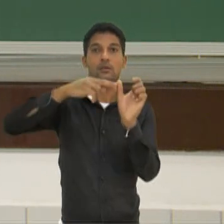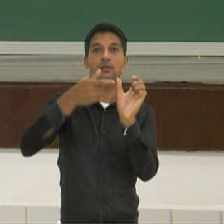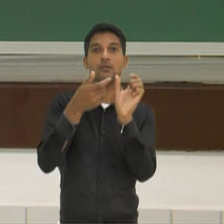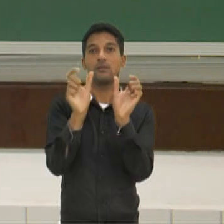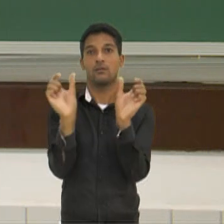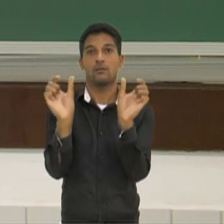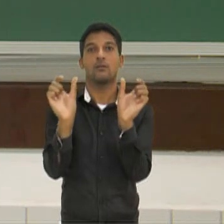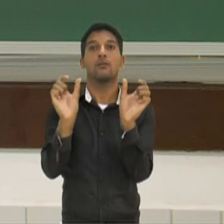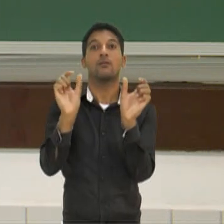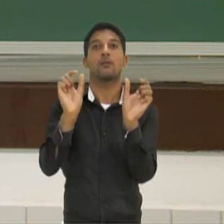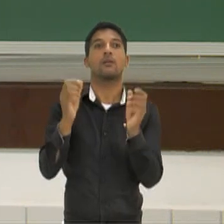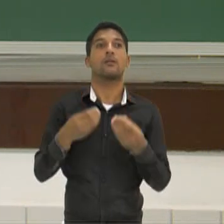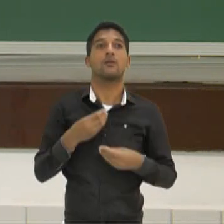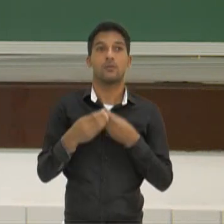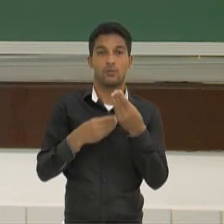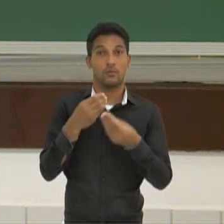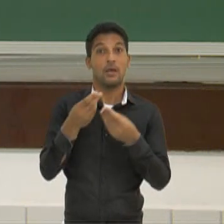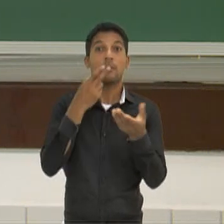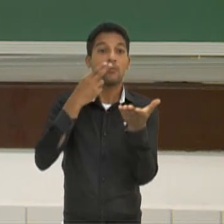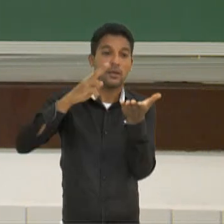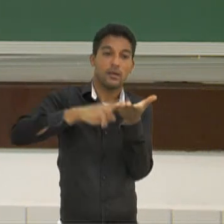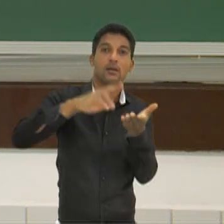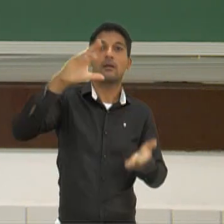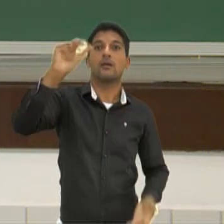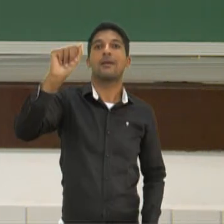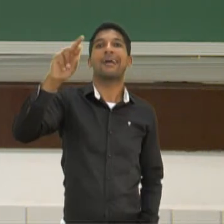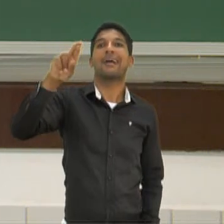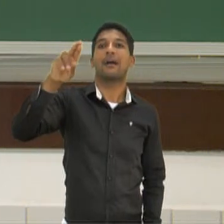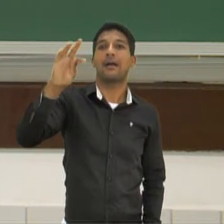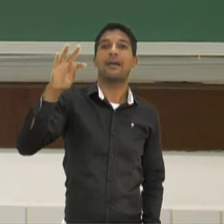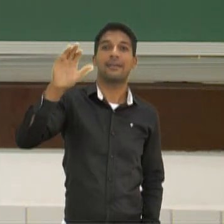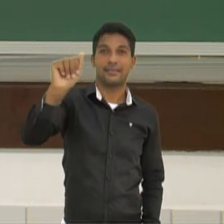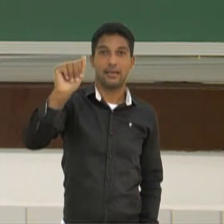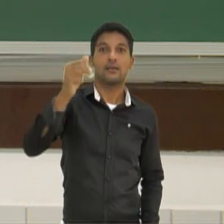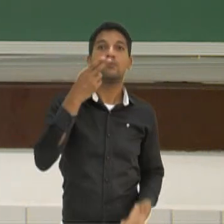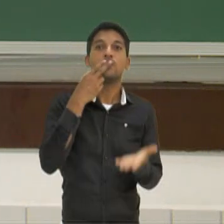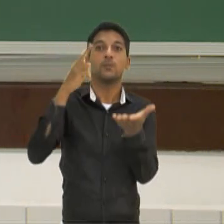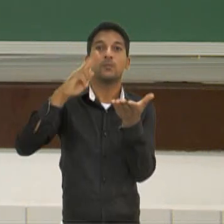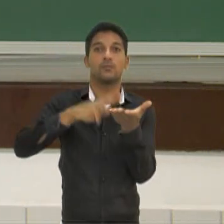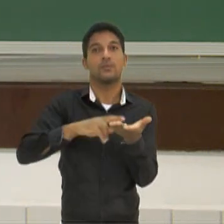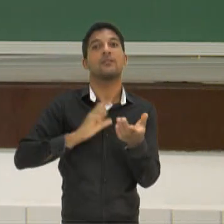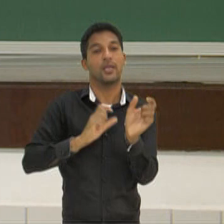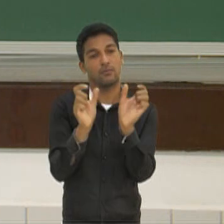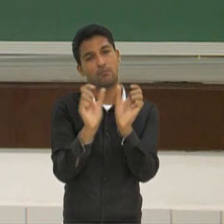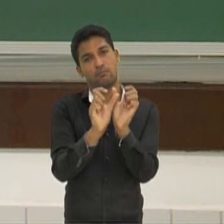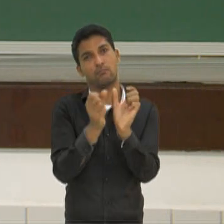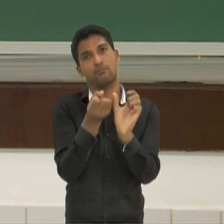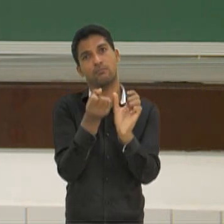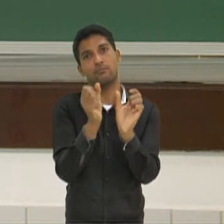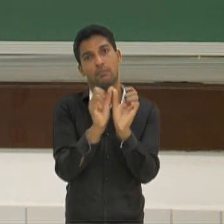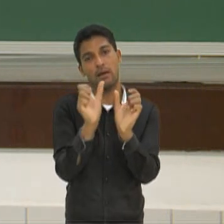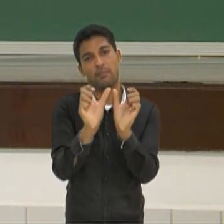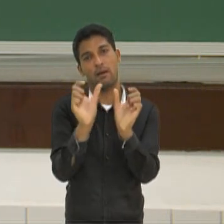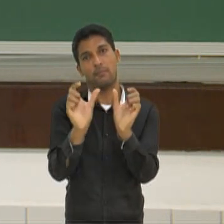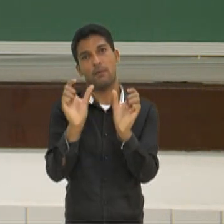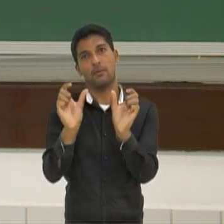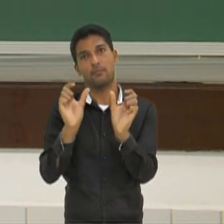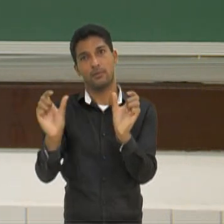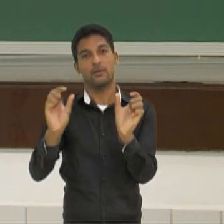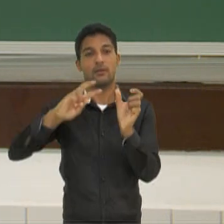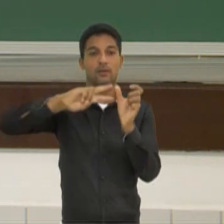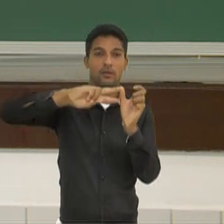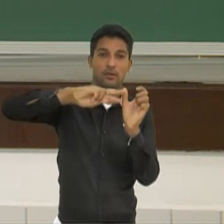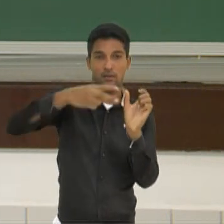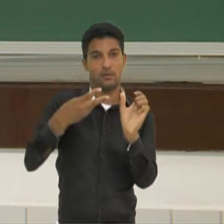significado, né? E de repente, a partir do momento que a gente começa a aprender os sinônimos das palavras, a leitura